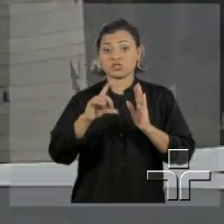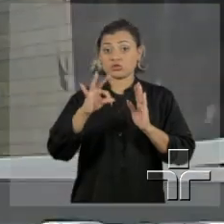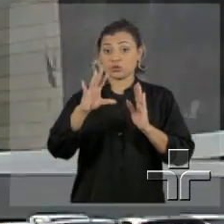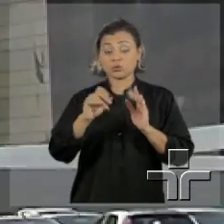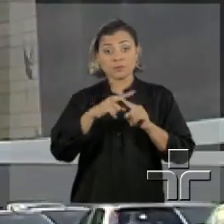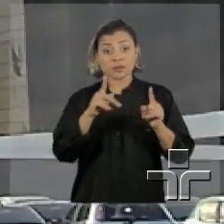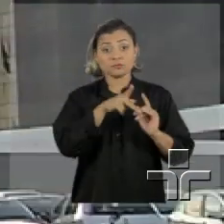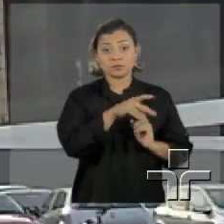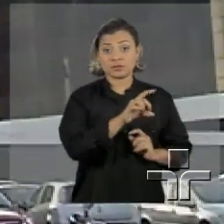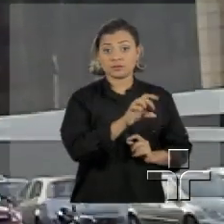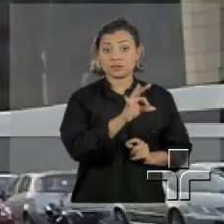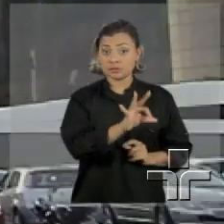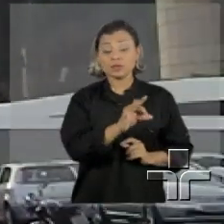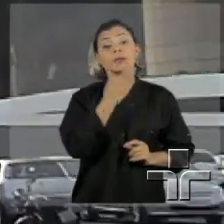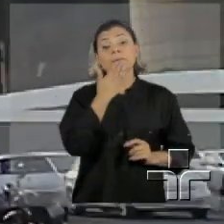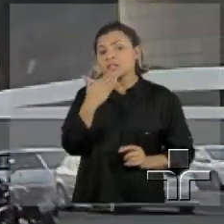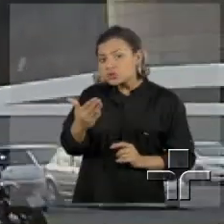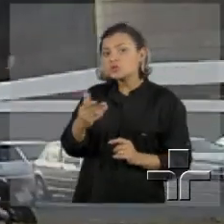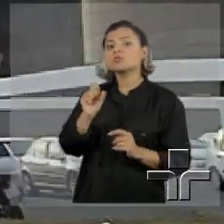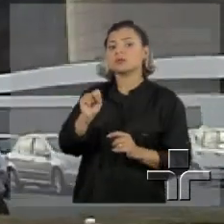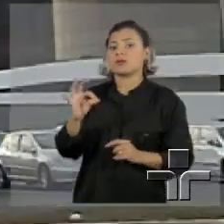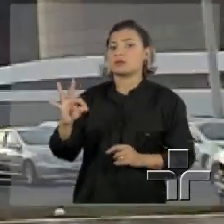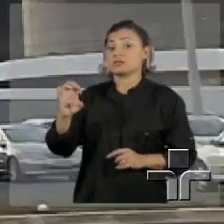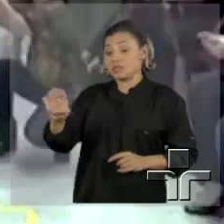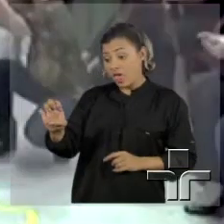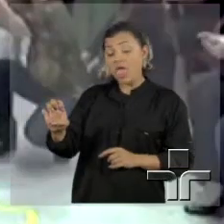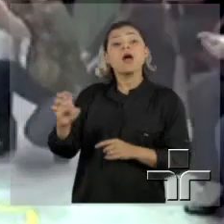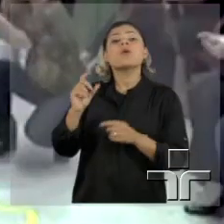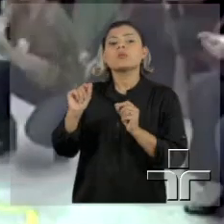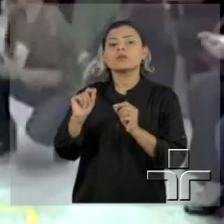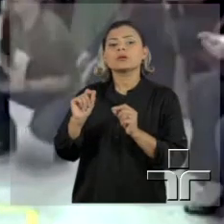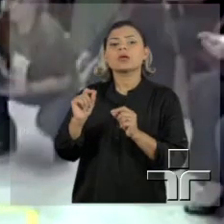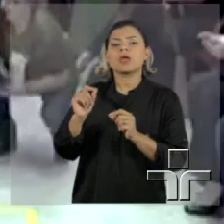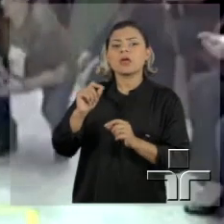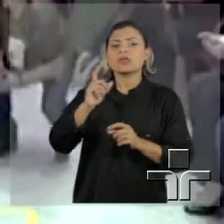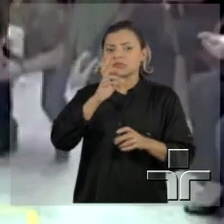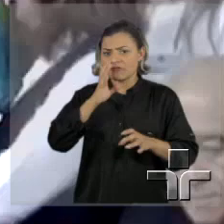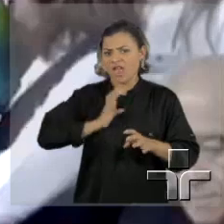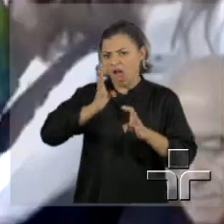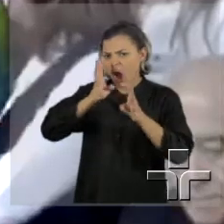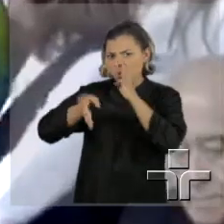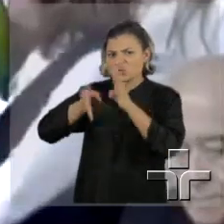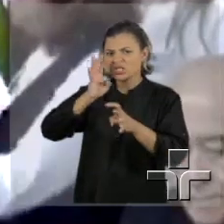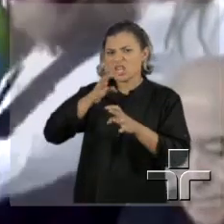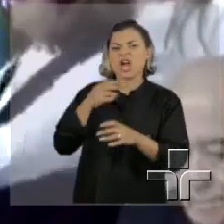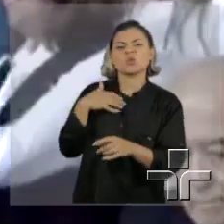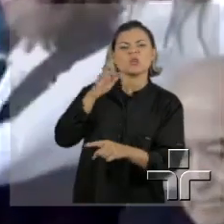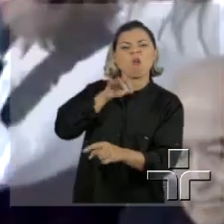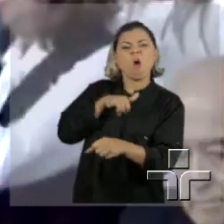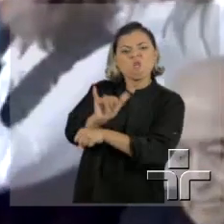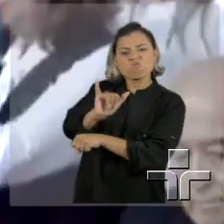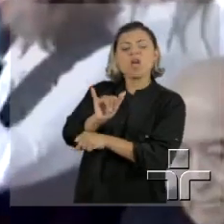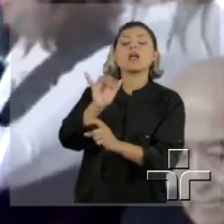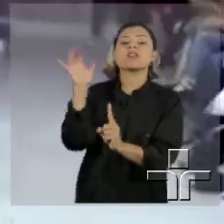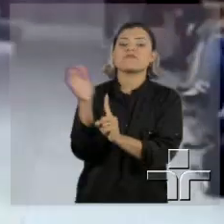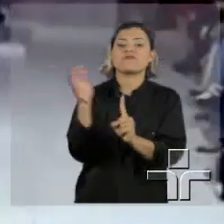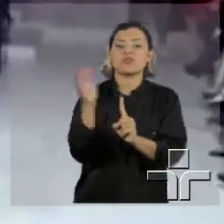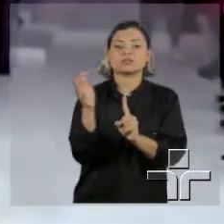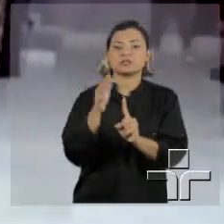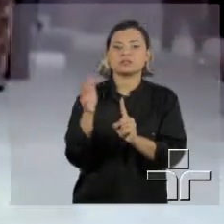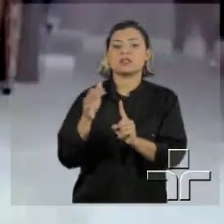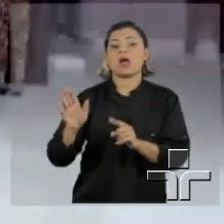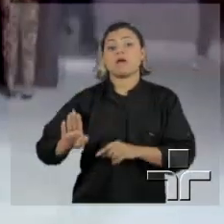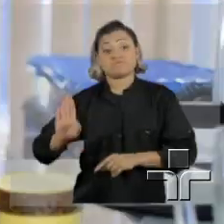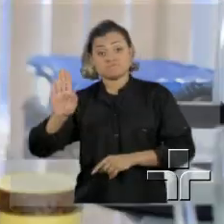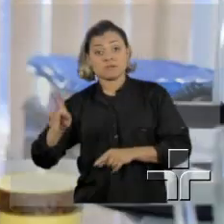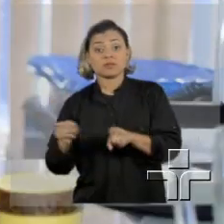o TSE sobre a atuação dos movimentos acusados de interferir nos acordos entre parlamentares e